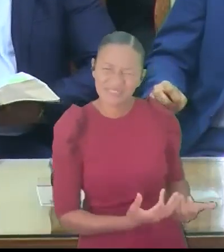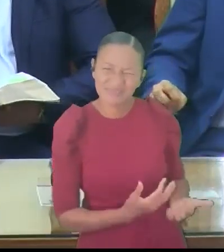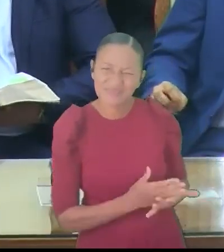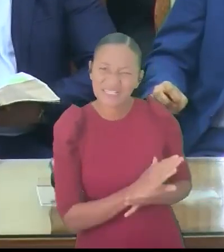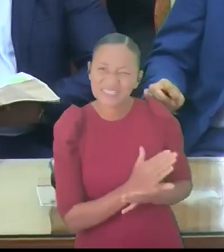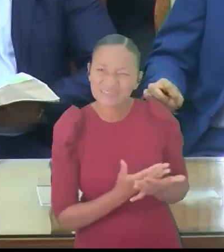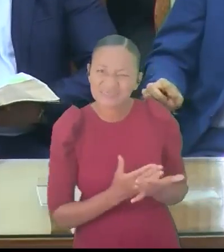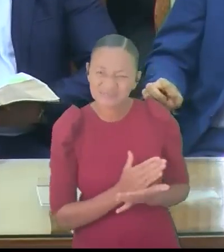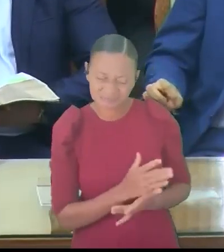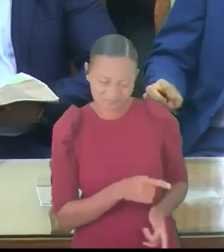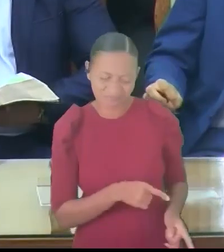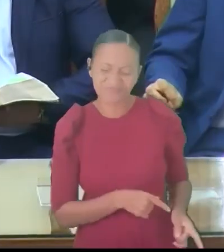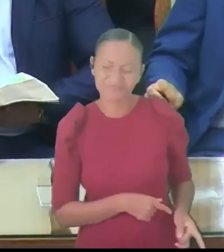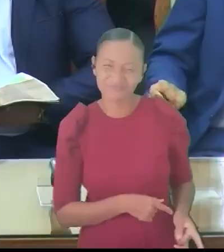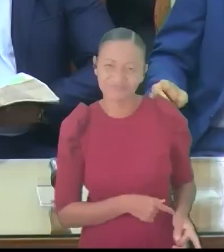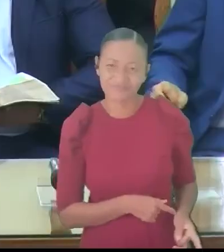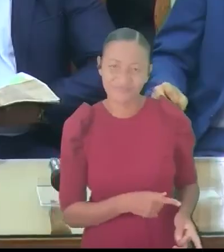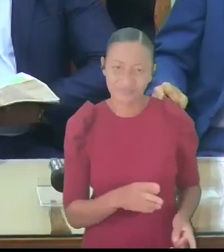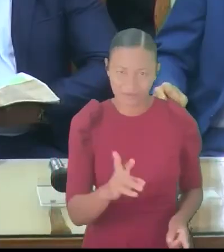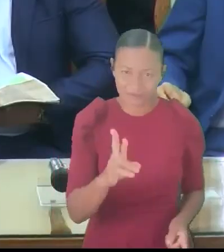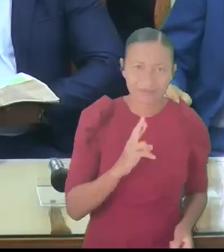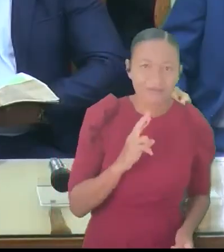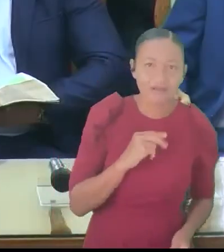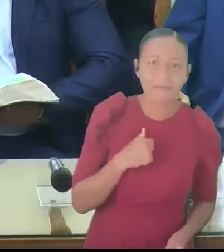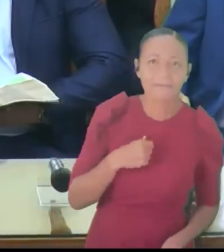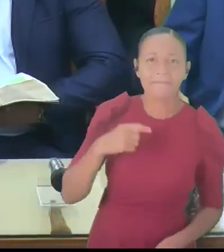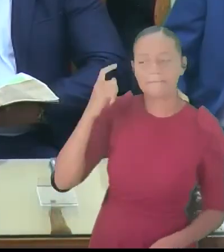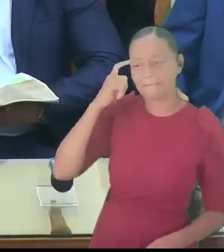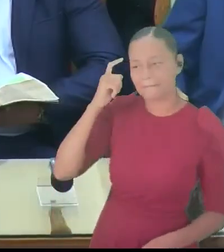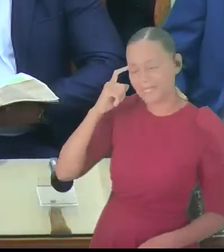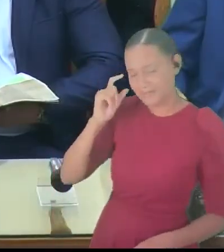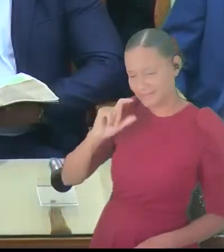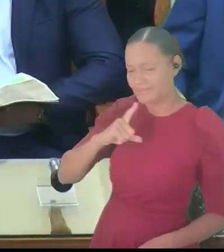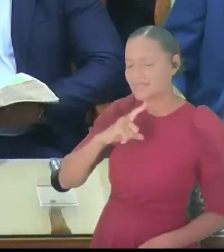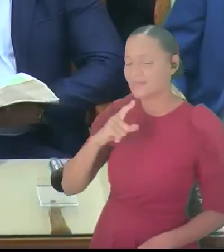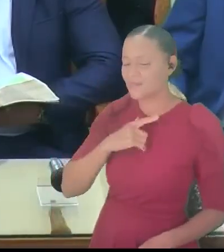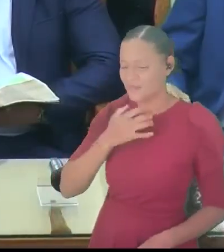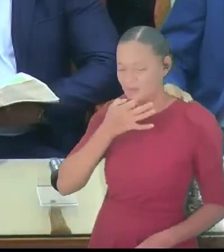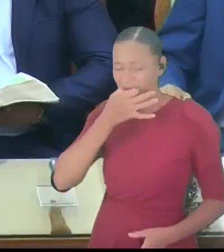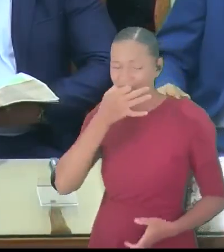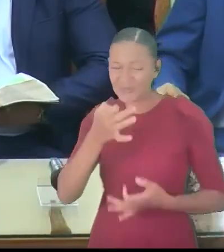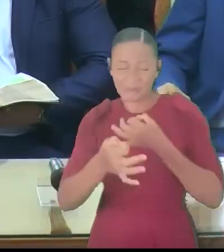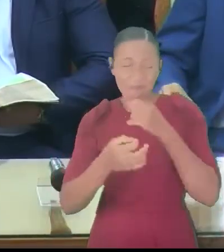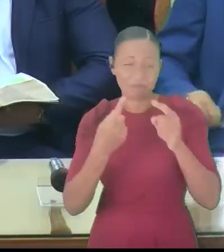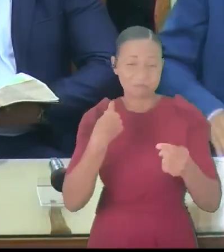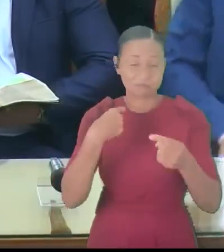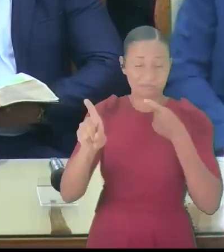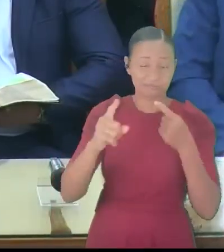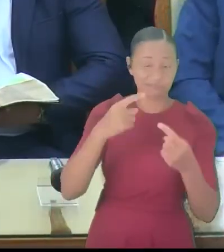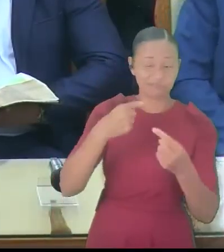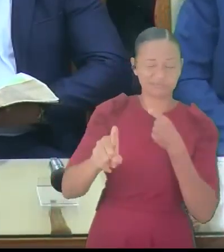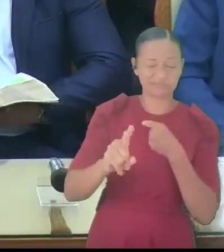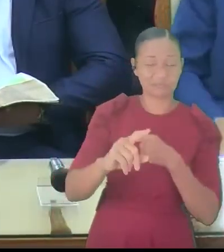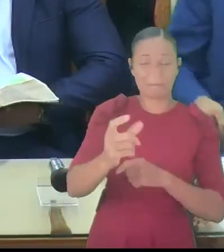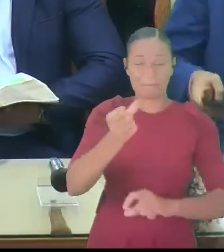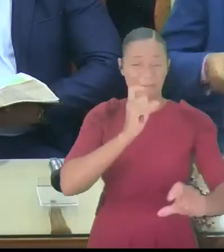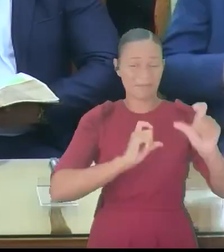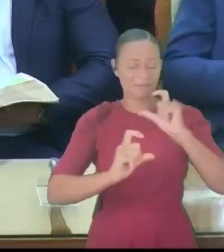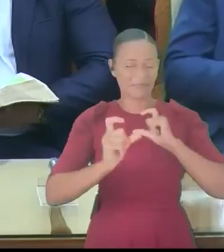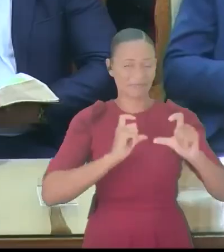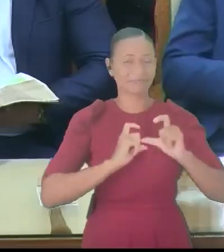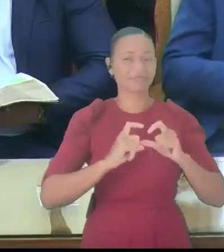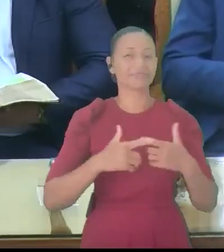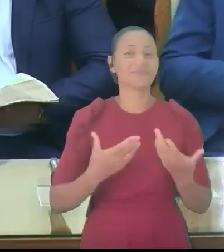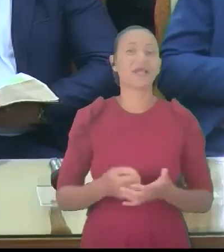ajudem. Vocês pensam que eu não vou receber reações infernais? Ataques?